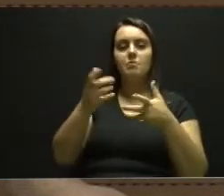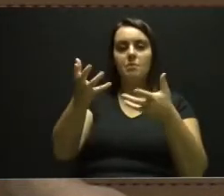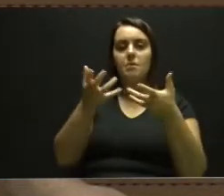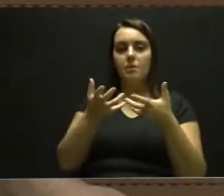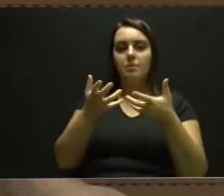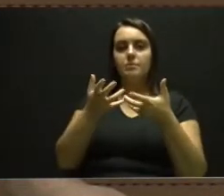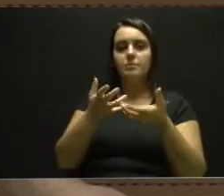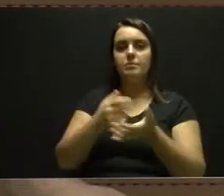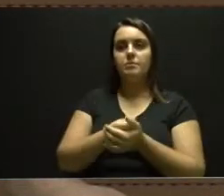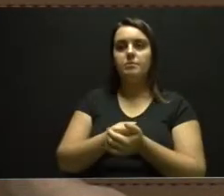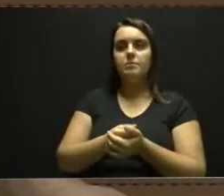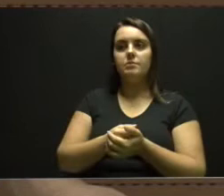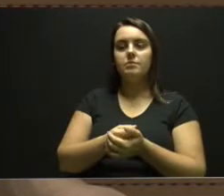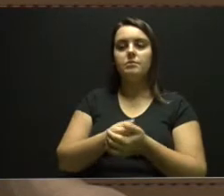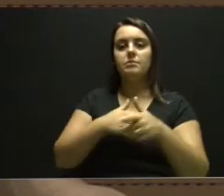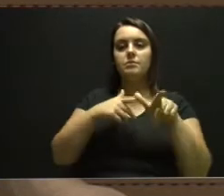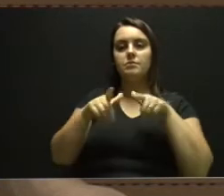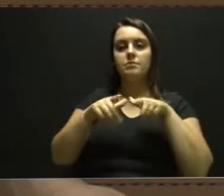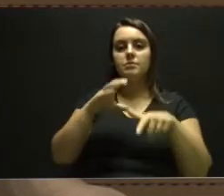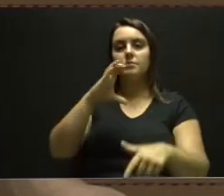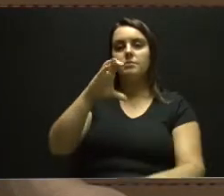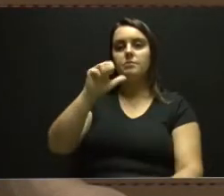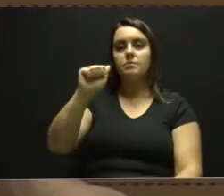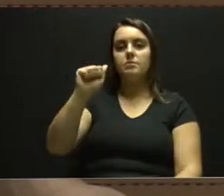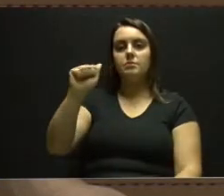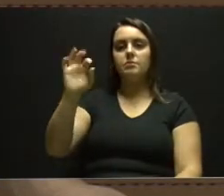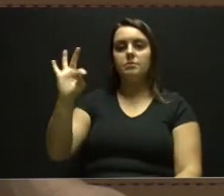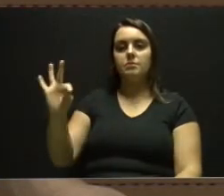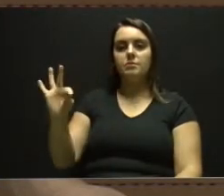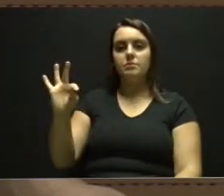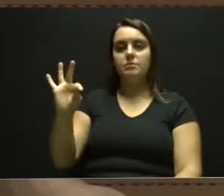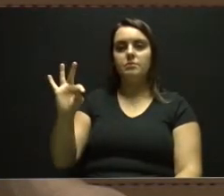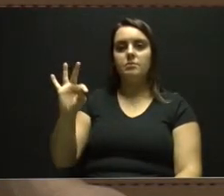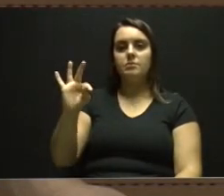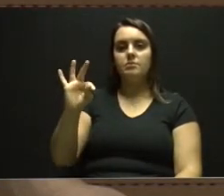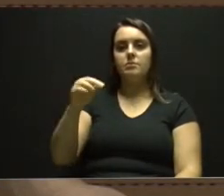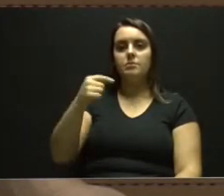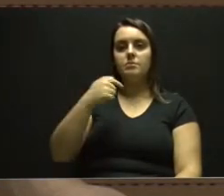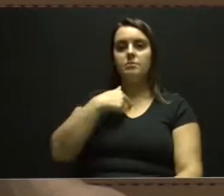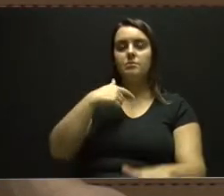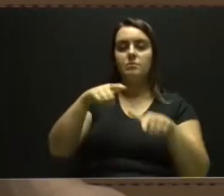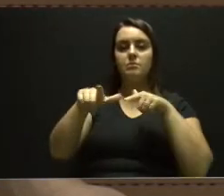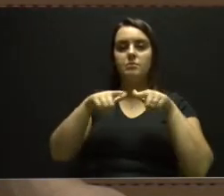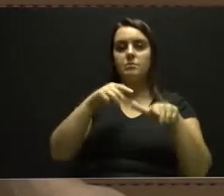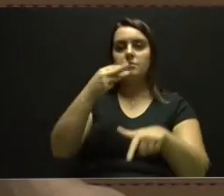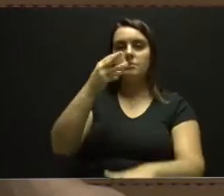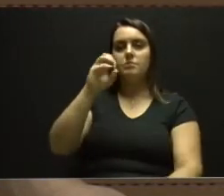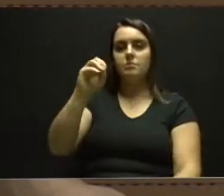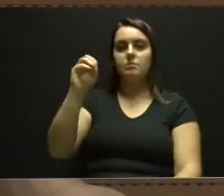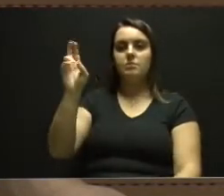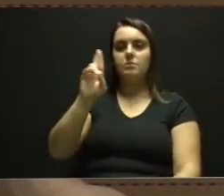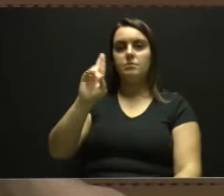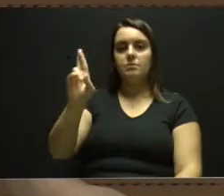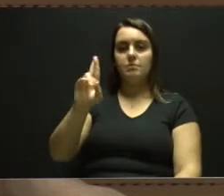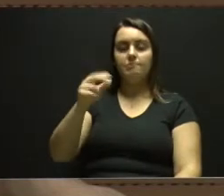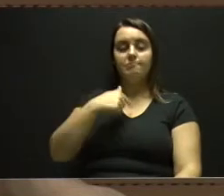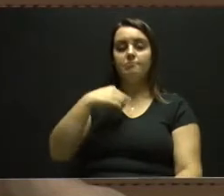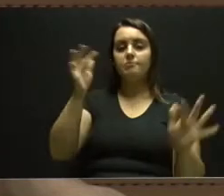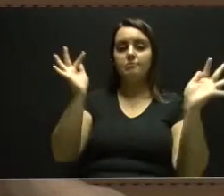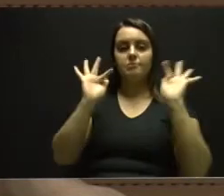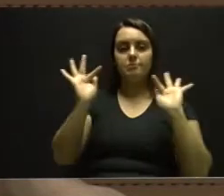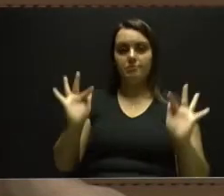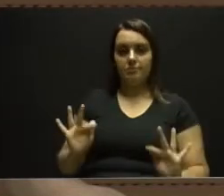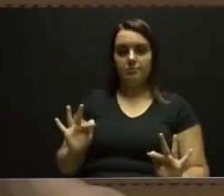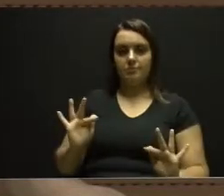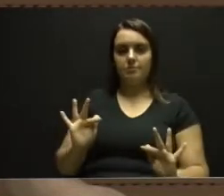trabalhei pelo cat era uma frente de trabalho na qual de r 300 reais e ficava super feliz pra mim aquilo